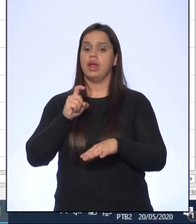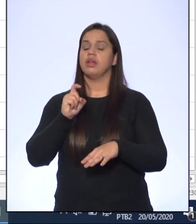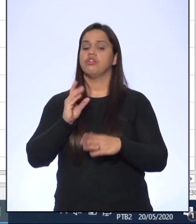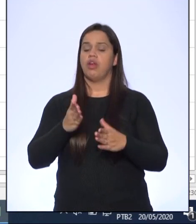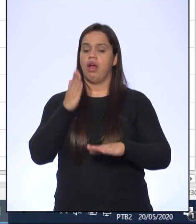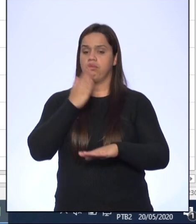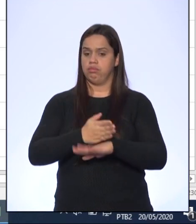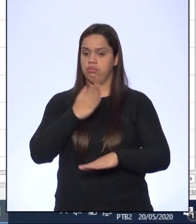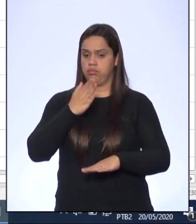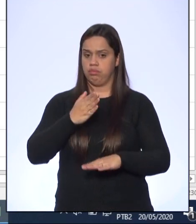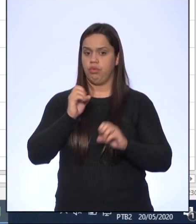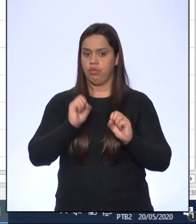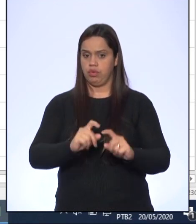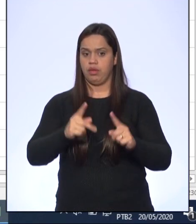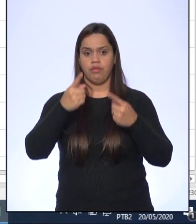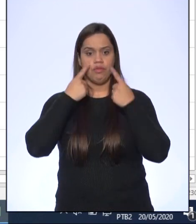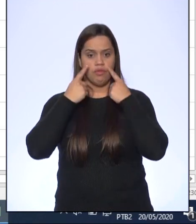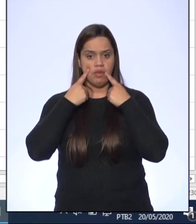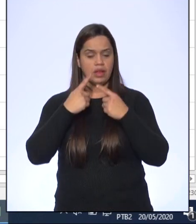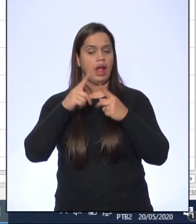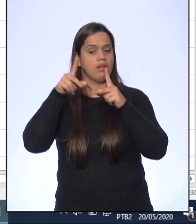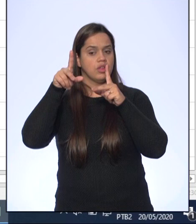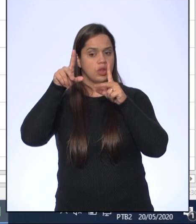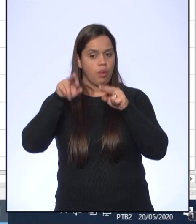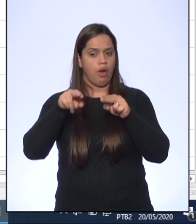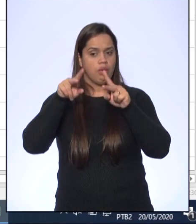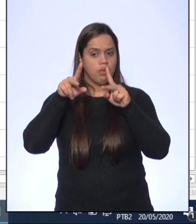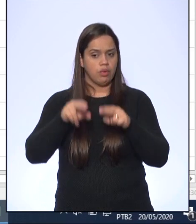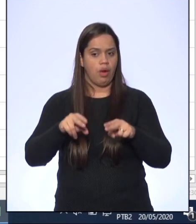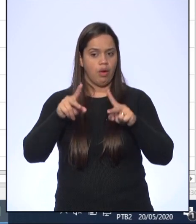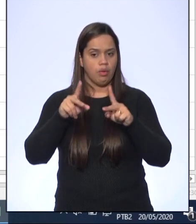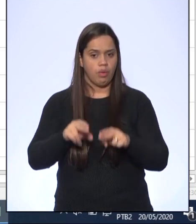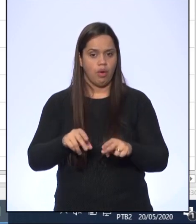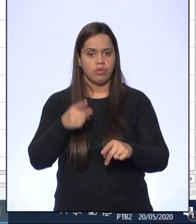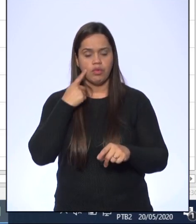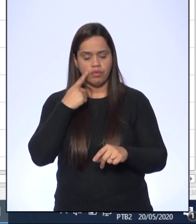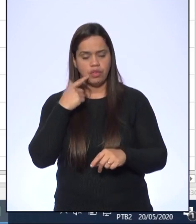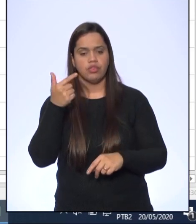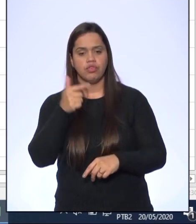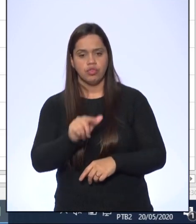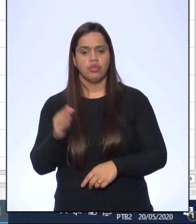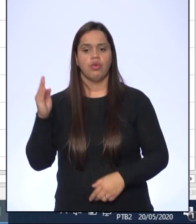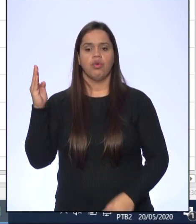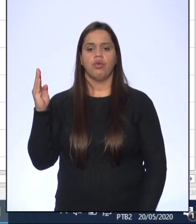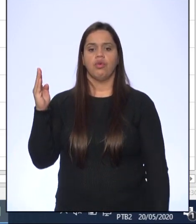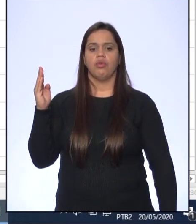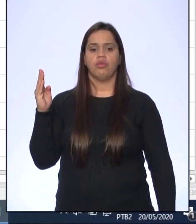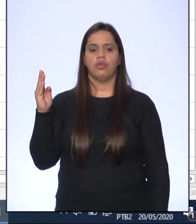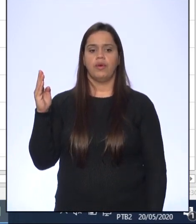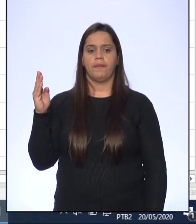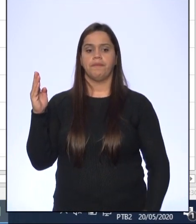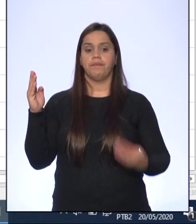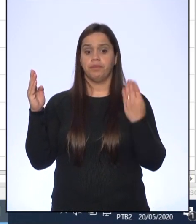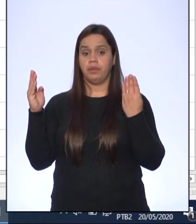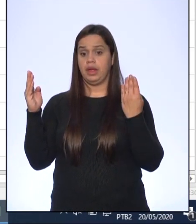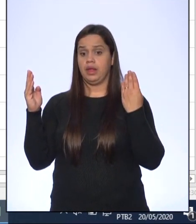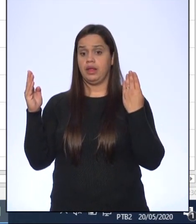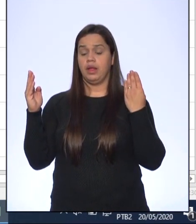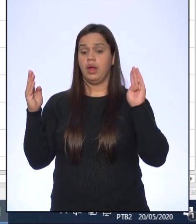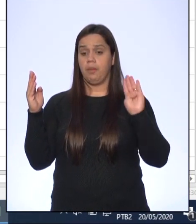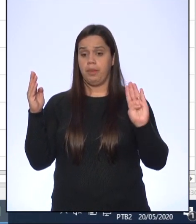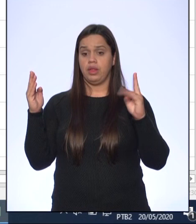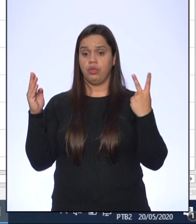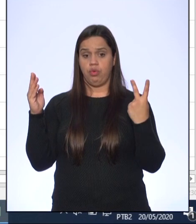que dá o mesmo termo? Vocês vão entender o porquê eu estou fazendo isso. Vou lá, ponho igual, seleciono o B2, tá vendo? Ó, que é o 45